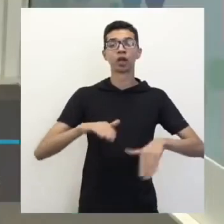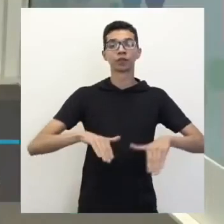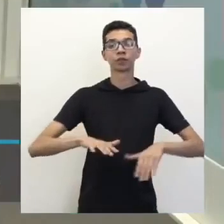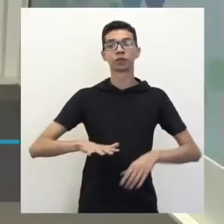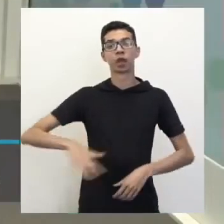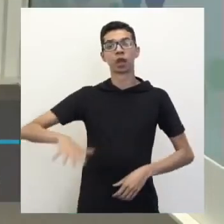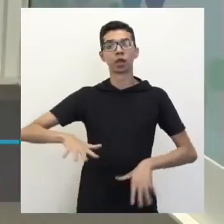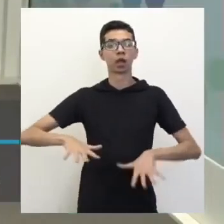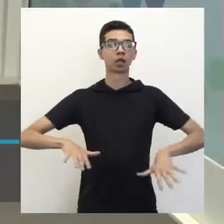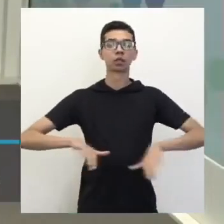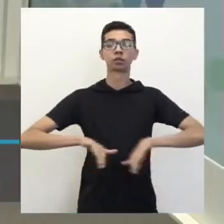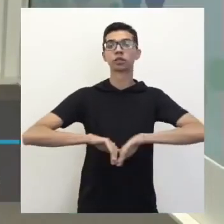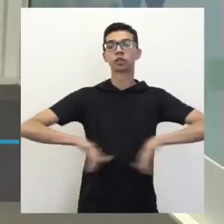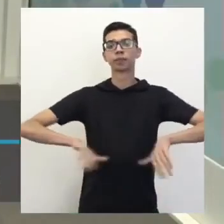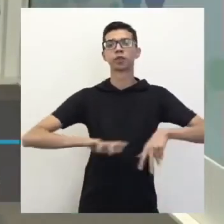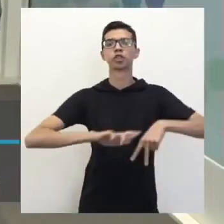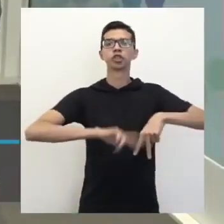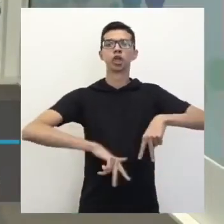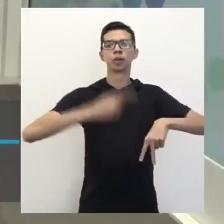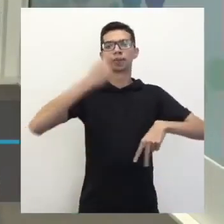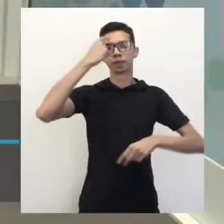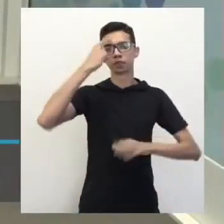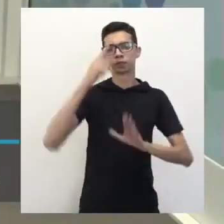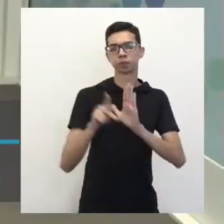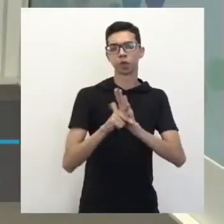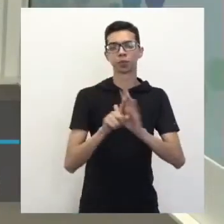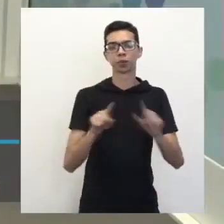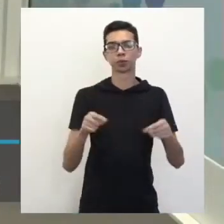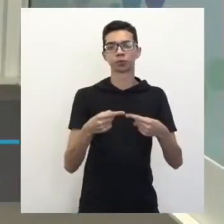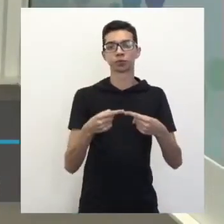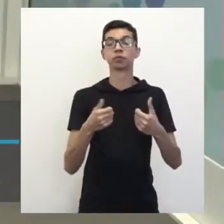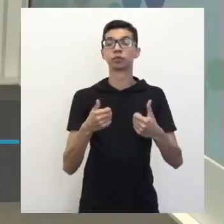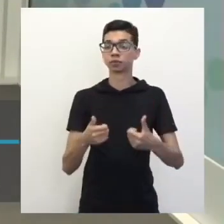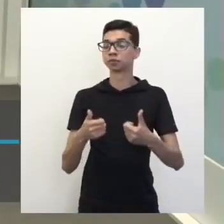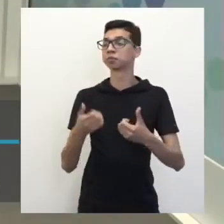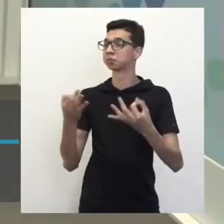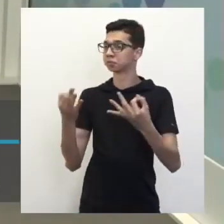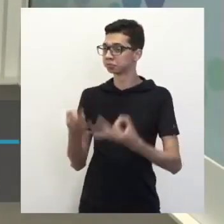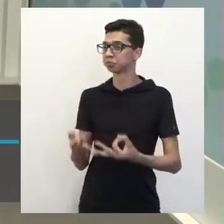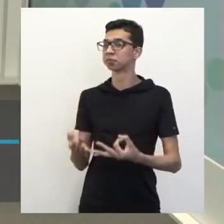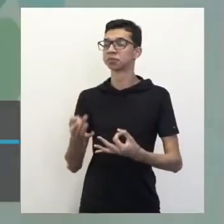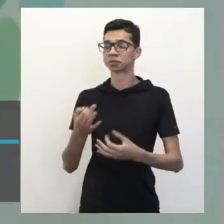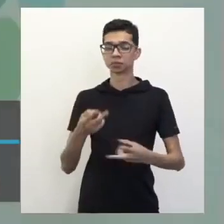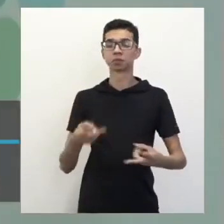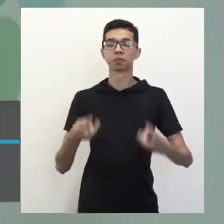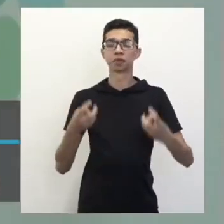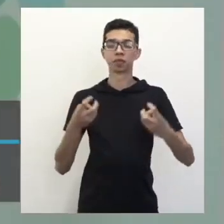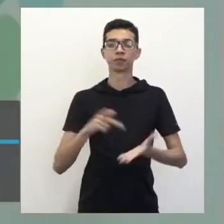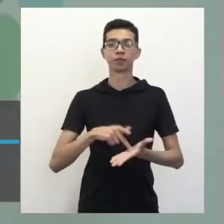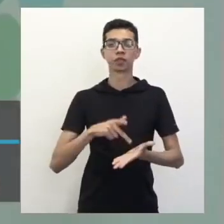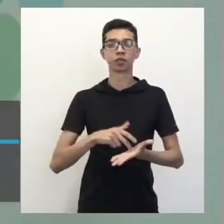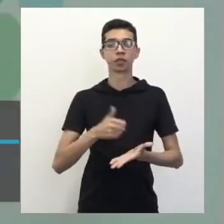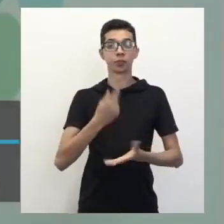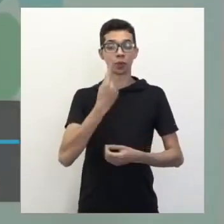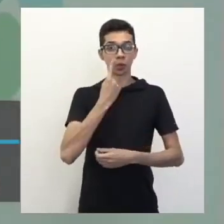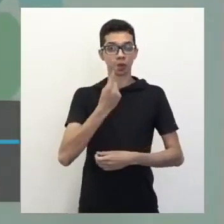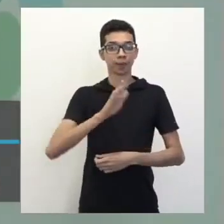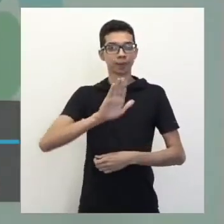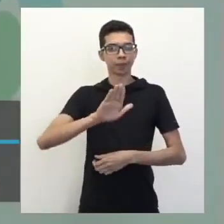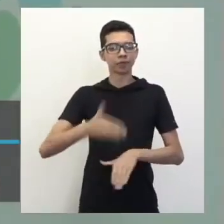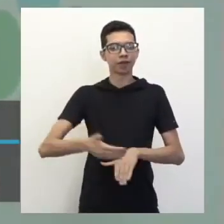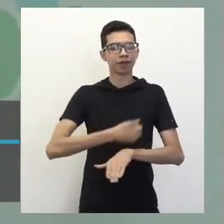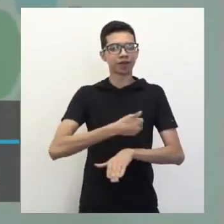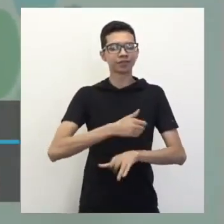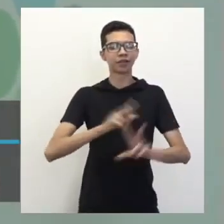Interessante, Daniela, né? Daniela. Muito perspicaz, muito bem percebido, Dani. Gente, vejam bem, antes da gente aprofundar o